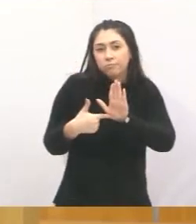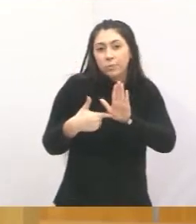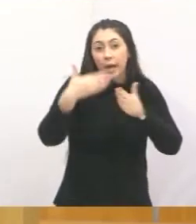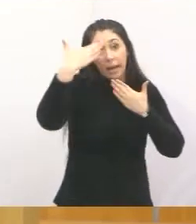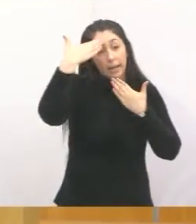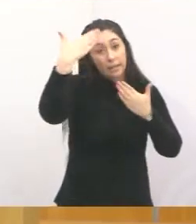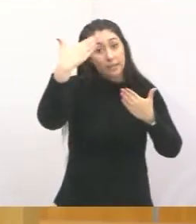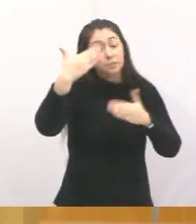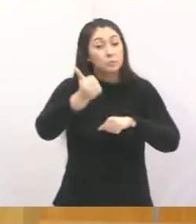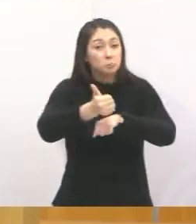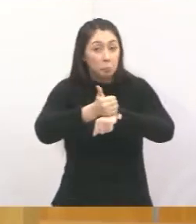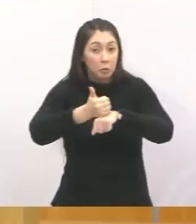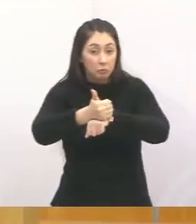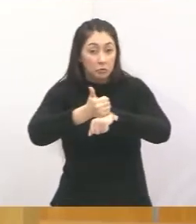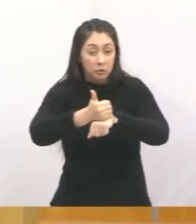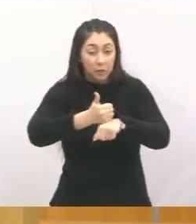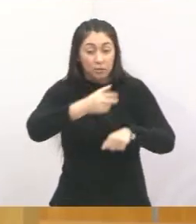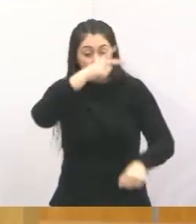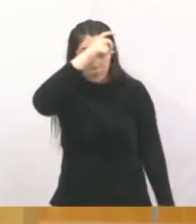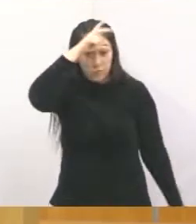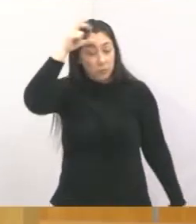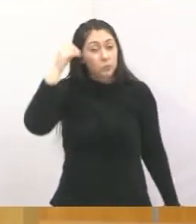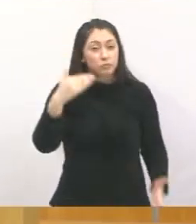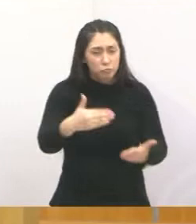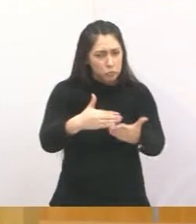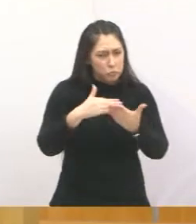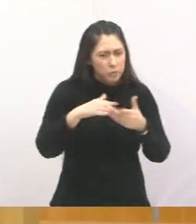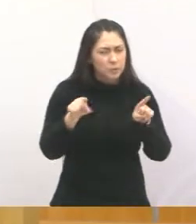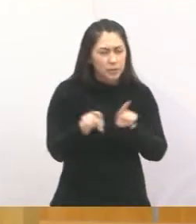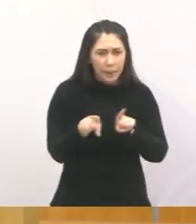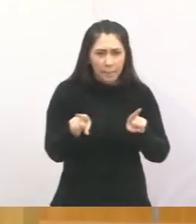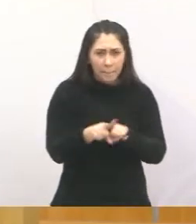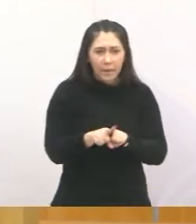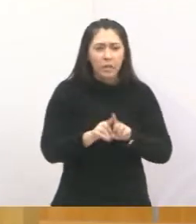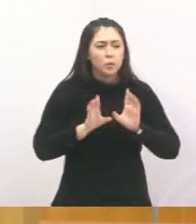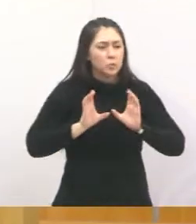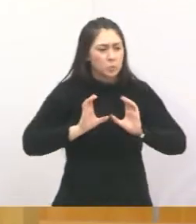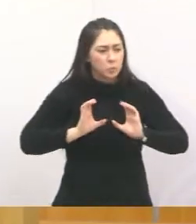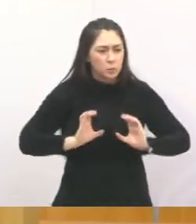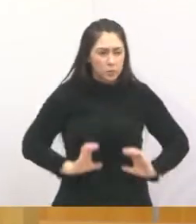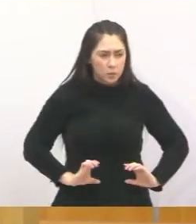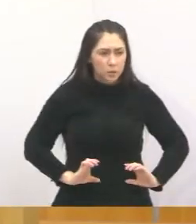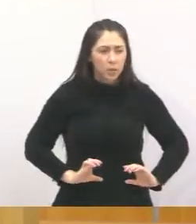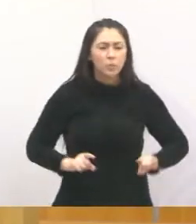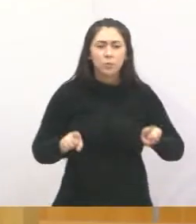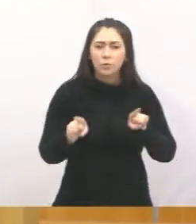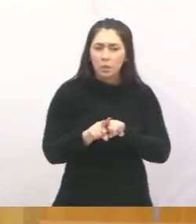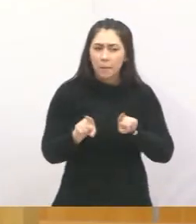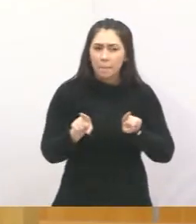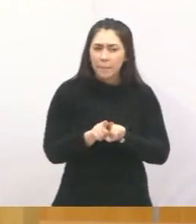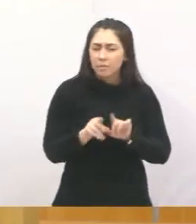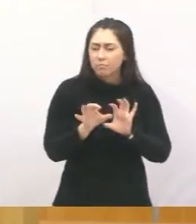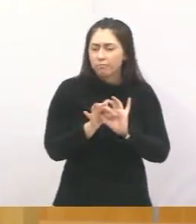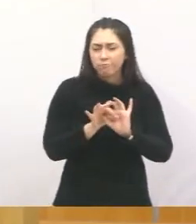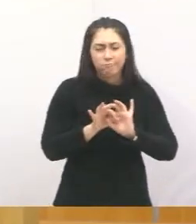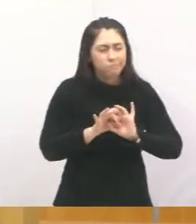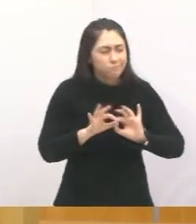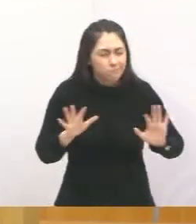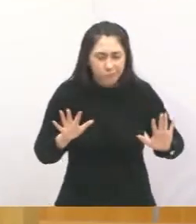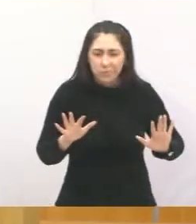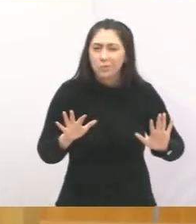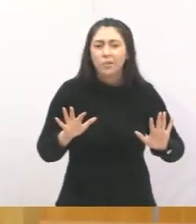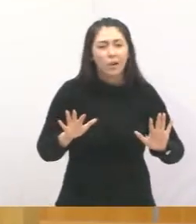aos profissionais da Prefeitura que também contribuíram, ao cidadão comum que se prontificou a